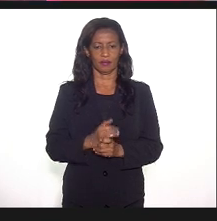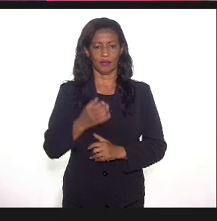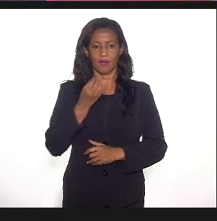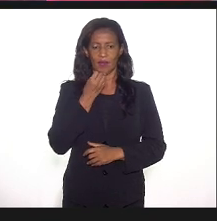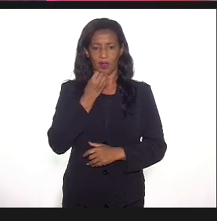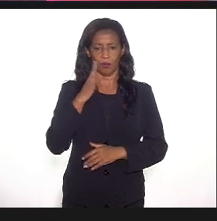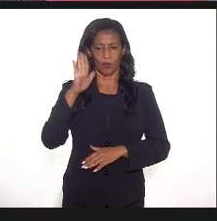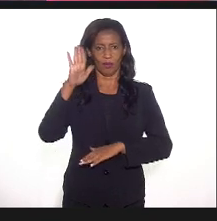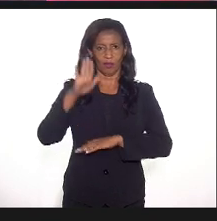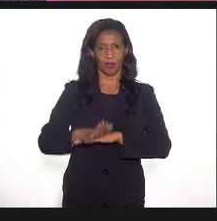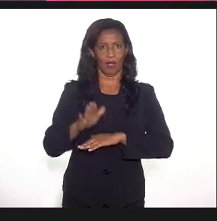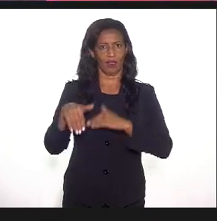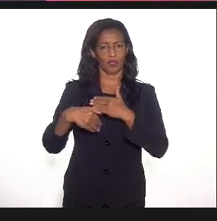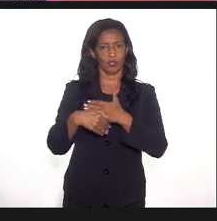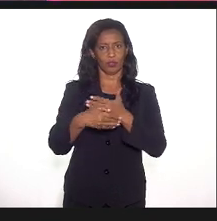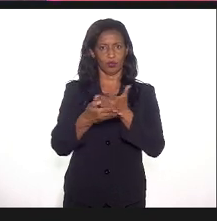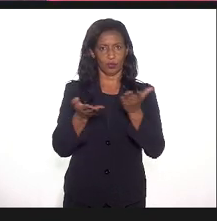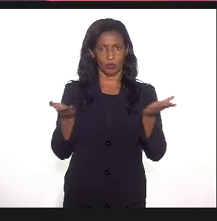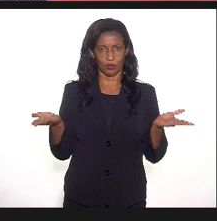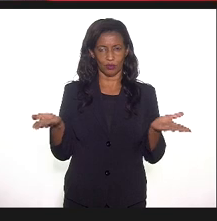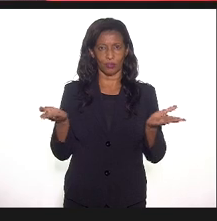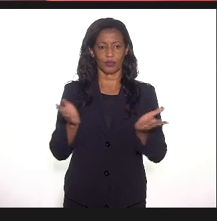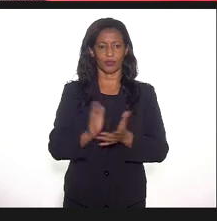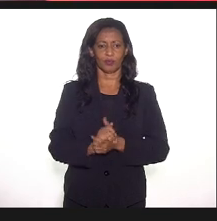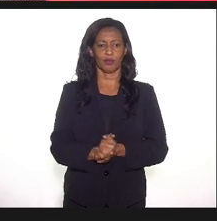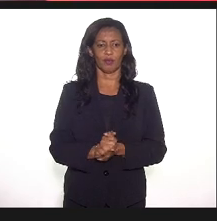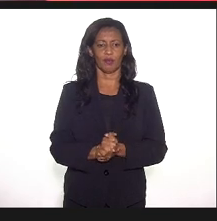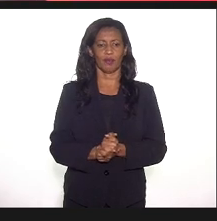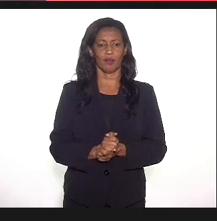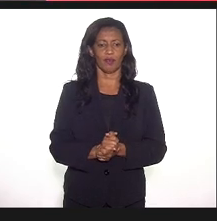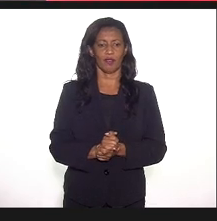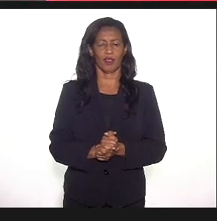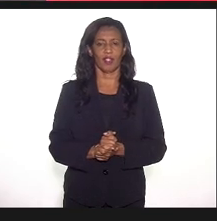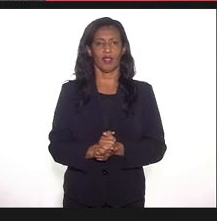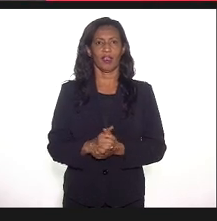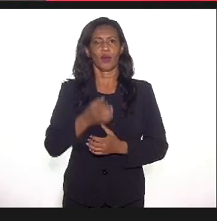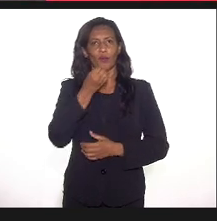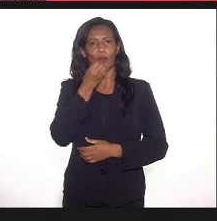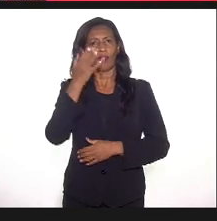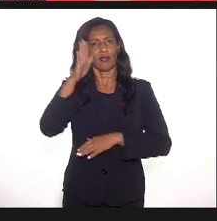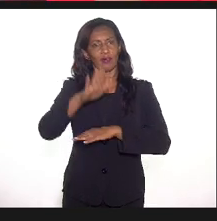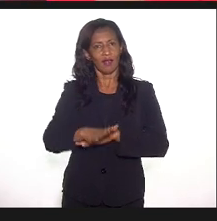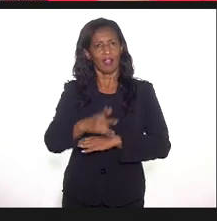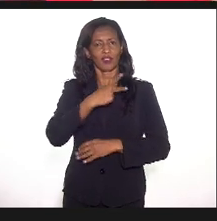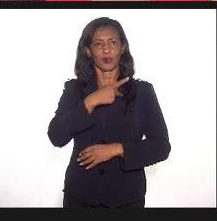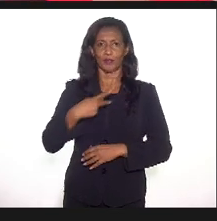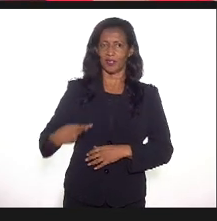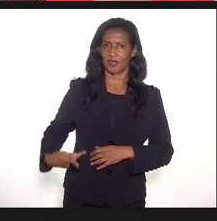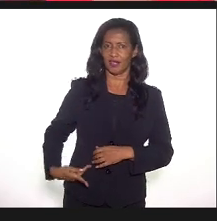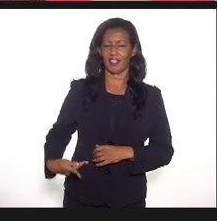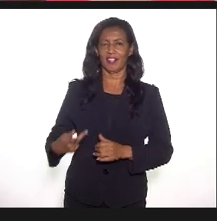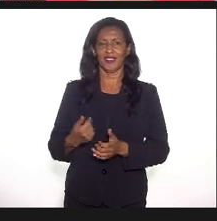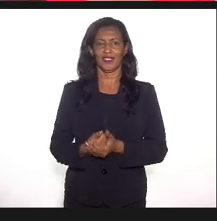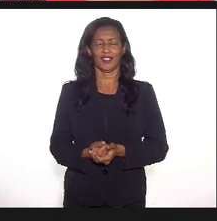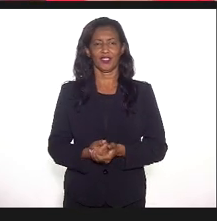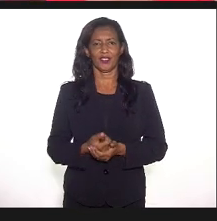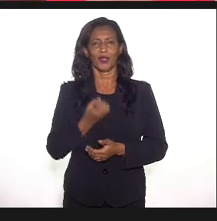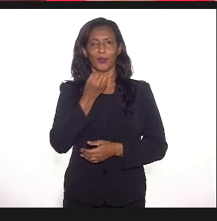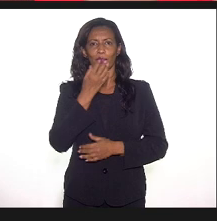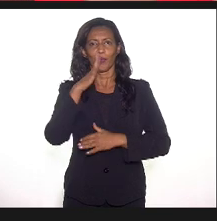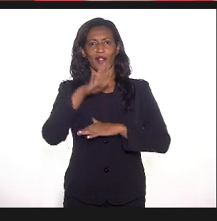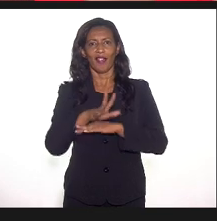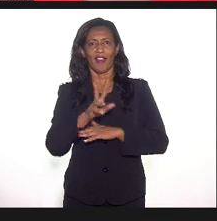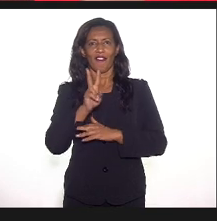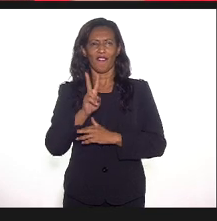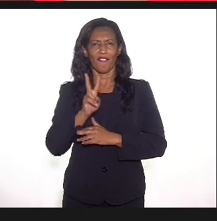Boa tarde a todas e a todos. Boa tarde, Luiz. Boa tarde, presidente. Boa tarde, presidente. Boa tarde,